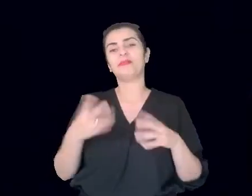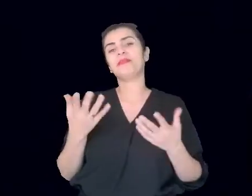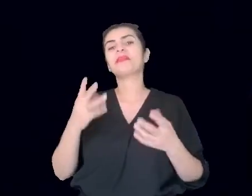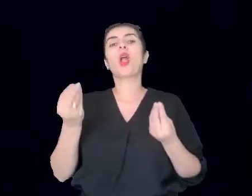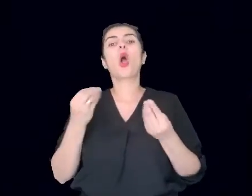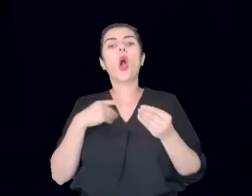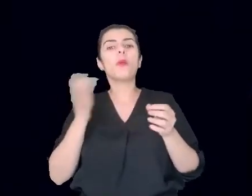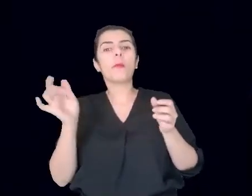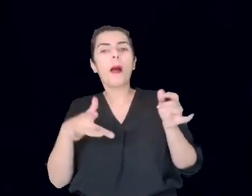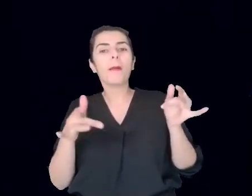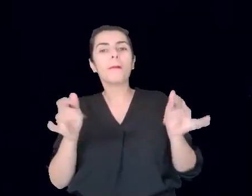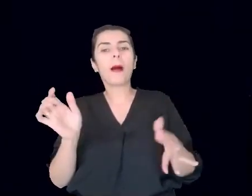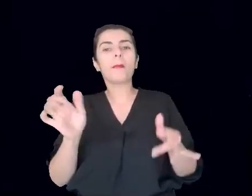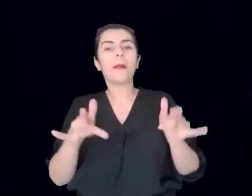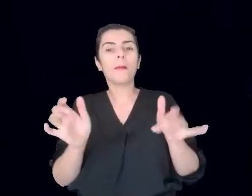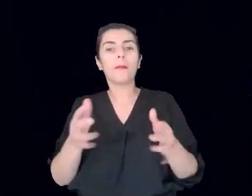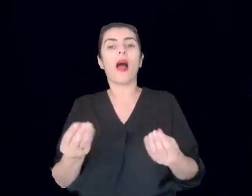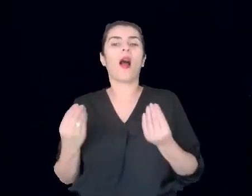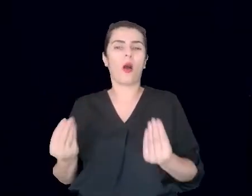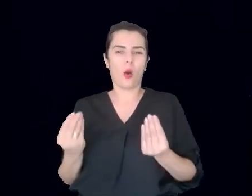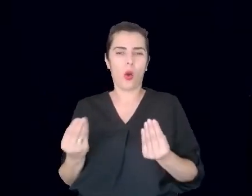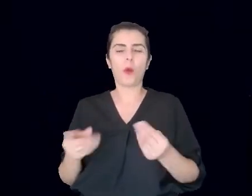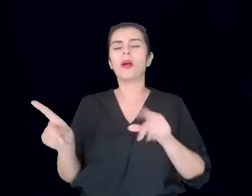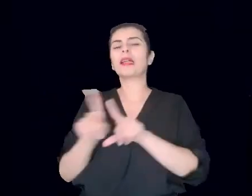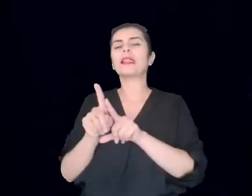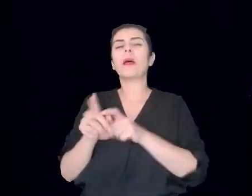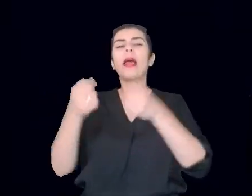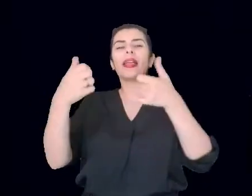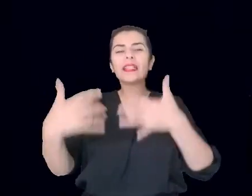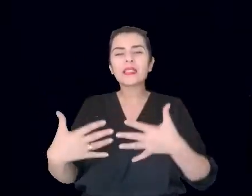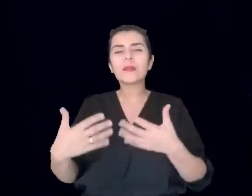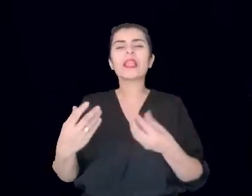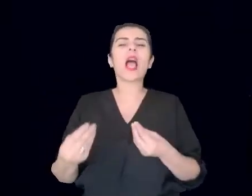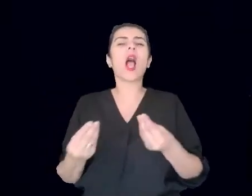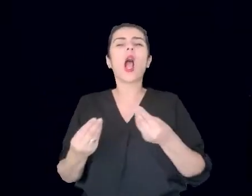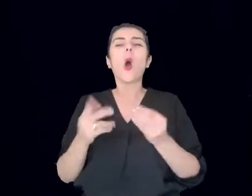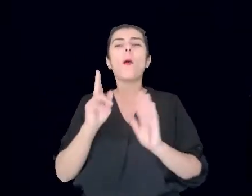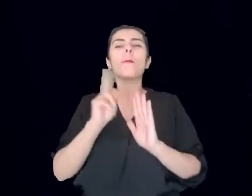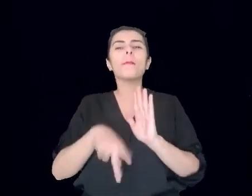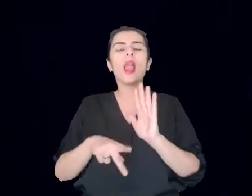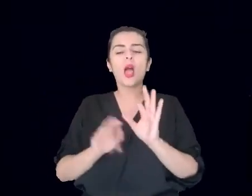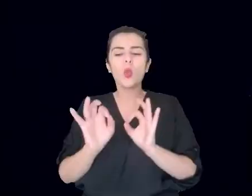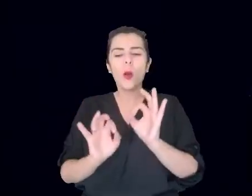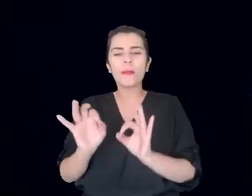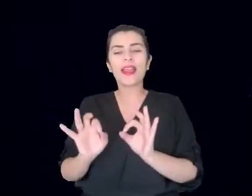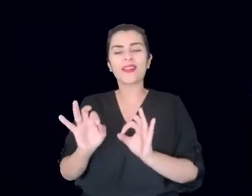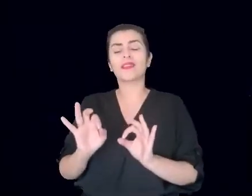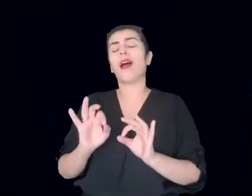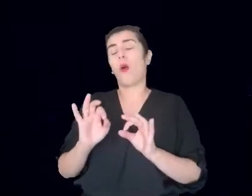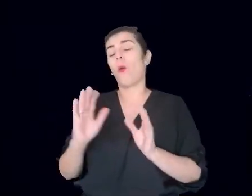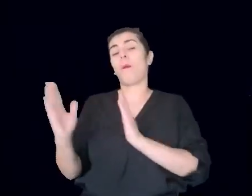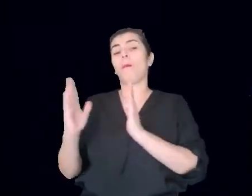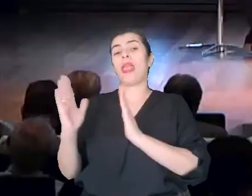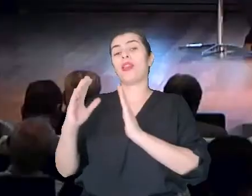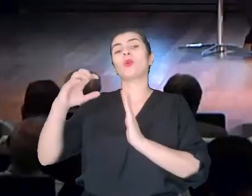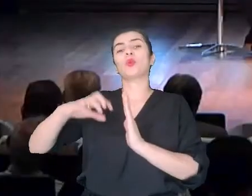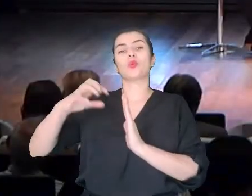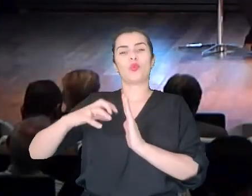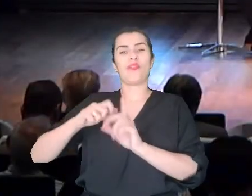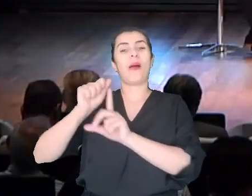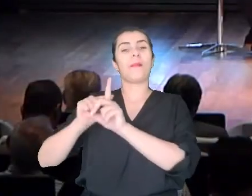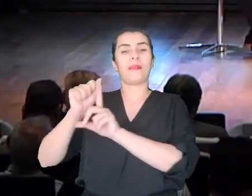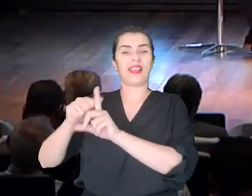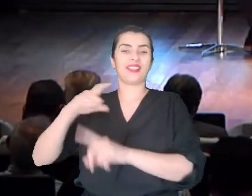rejeitos e explicar um pouco mais sobre o plano de operação específico sobre o período chuvoso, por favor.